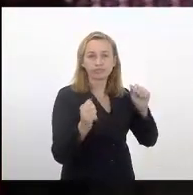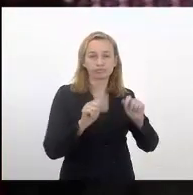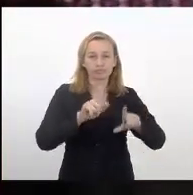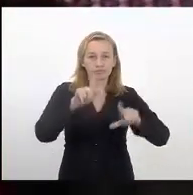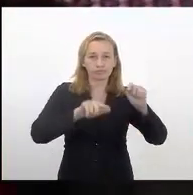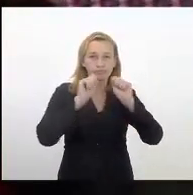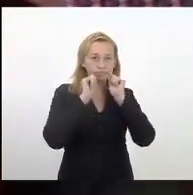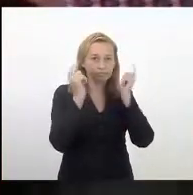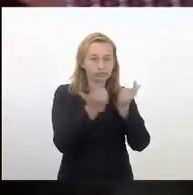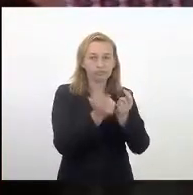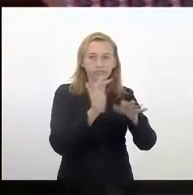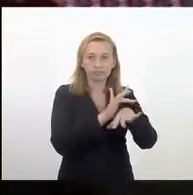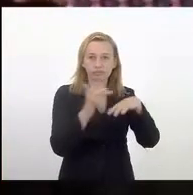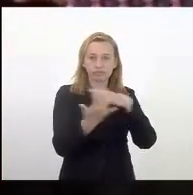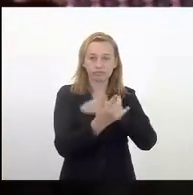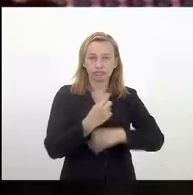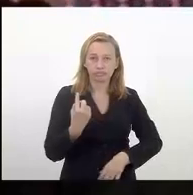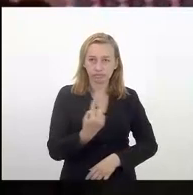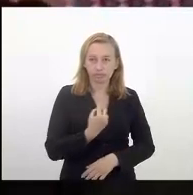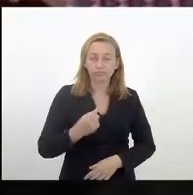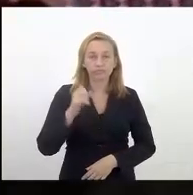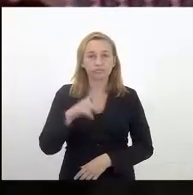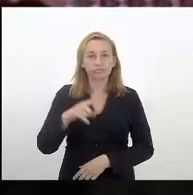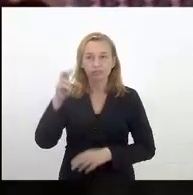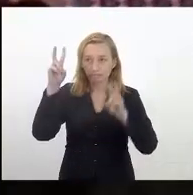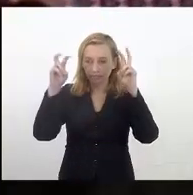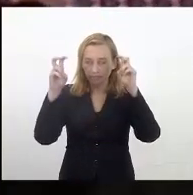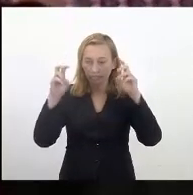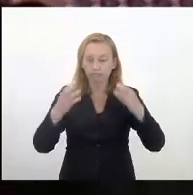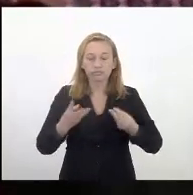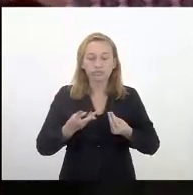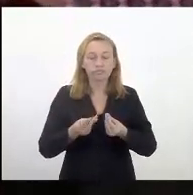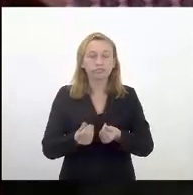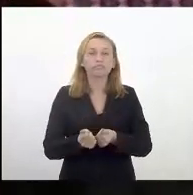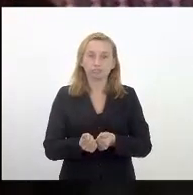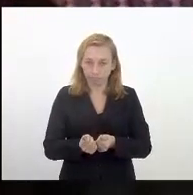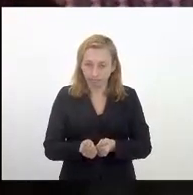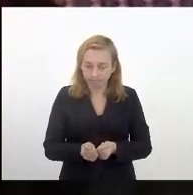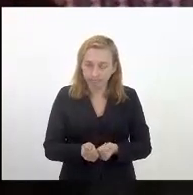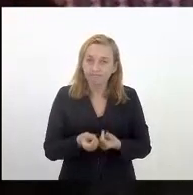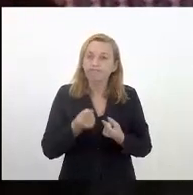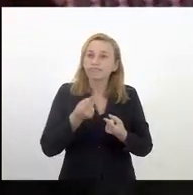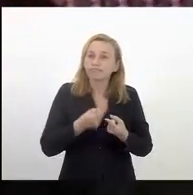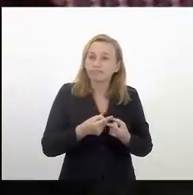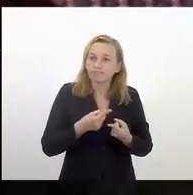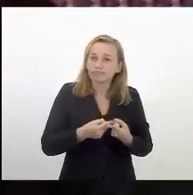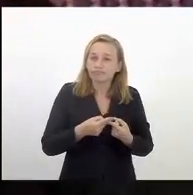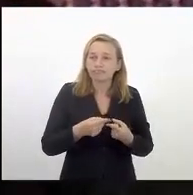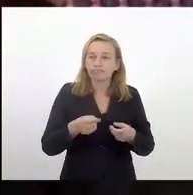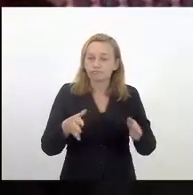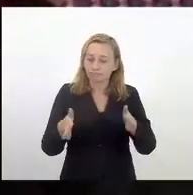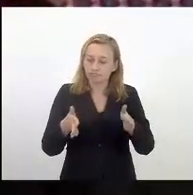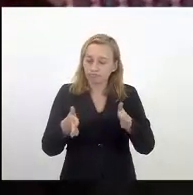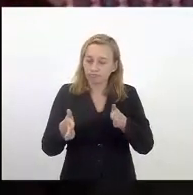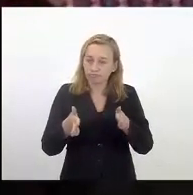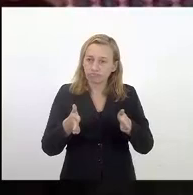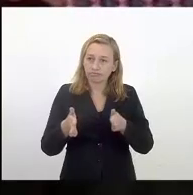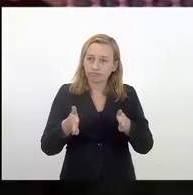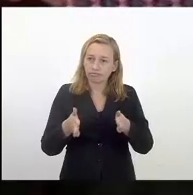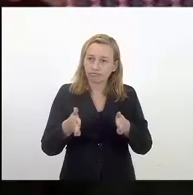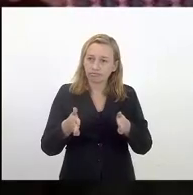Pelas nossas redes sociais Esse é um tema realmente muito delicado porque nós estamos no período de